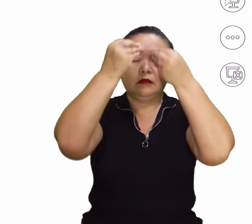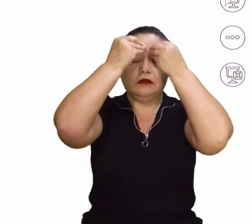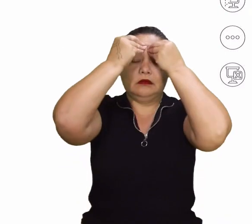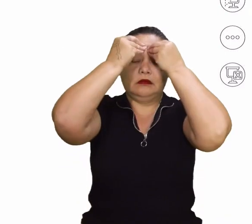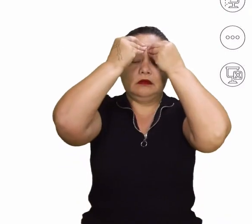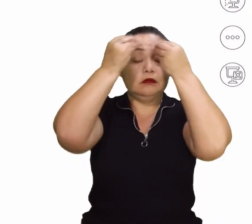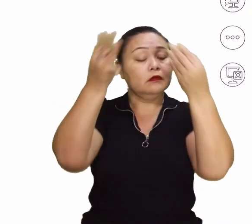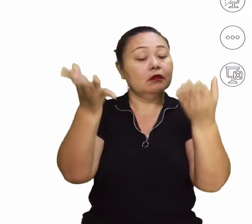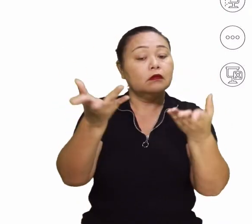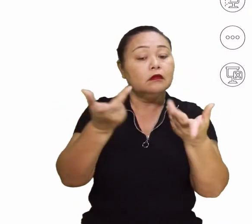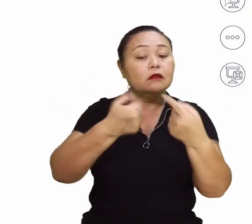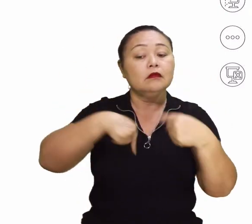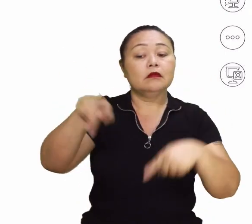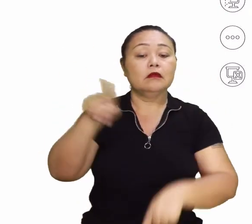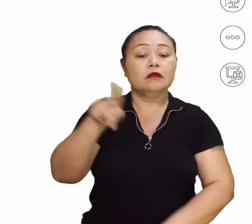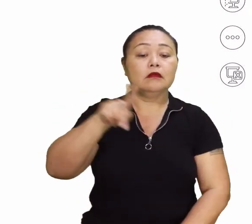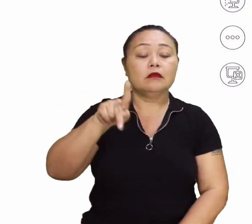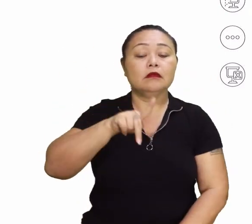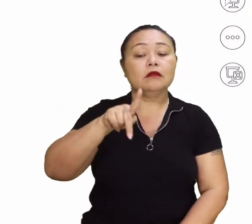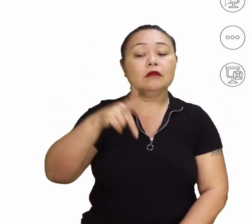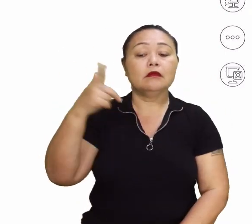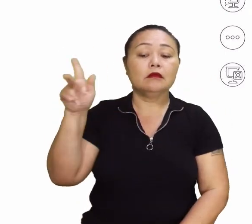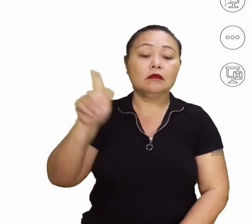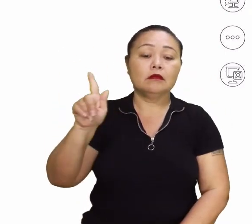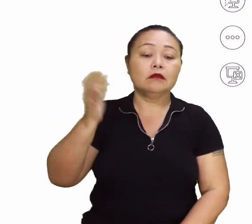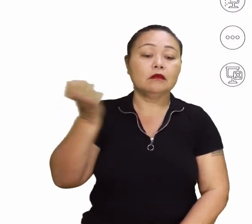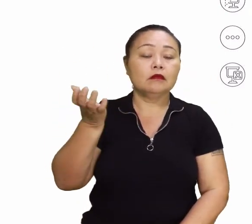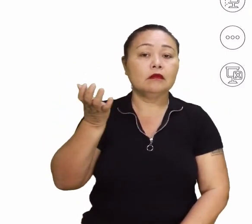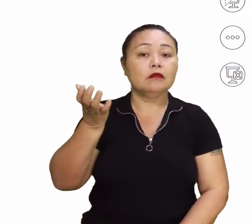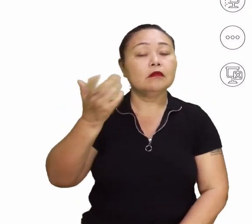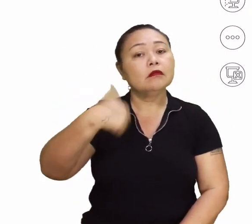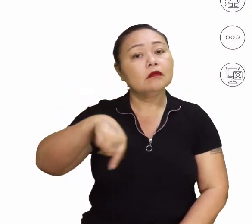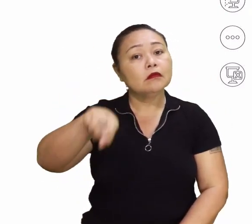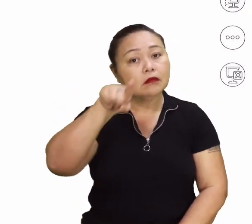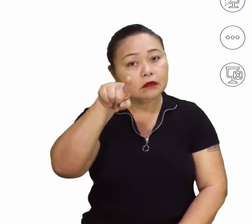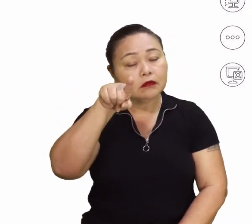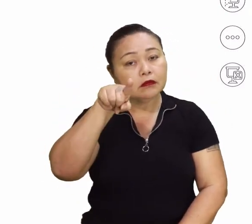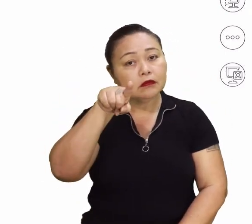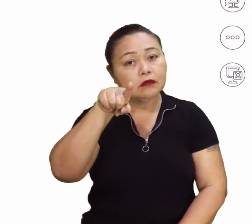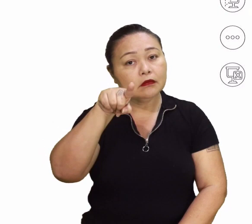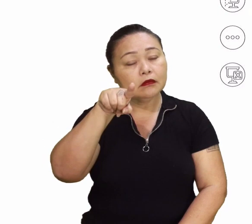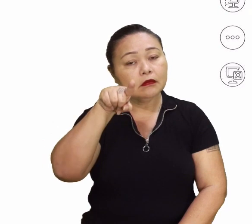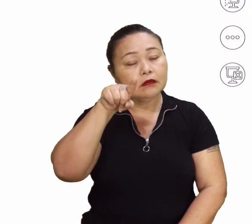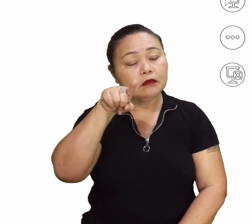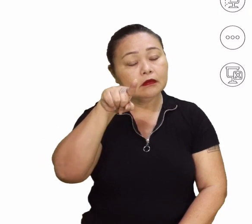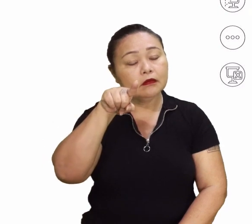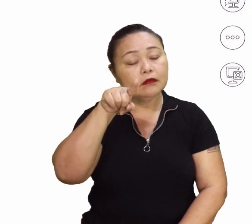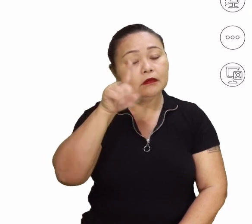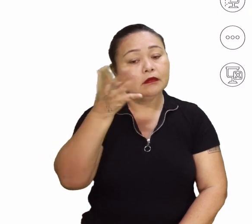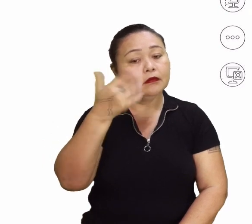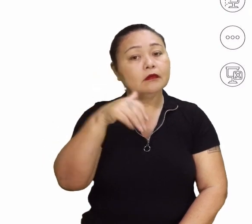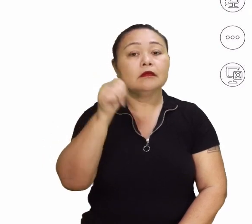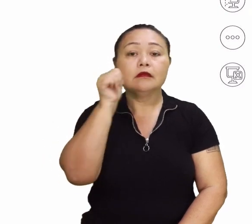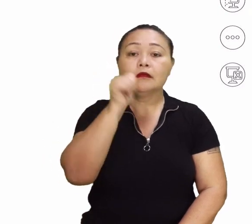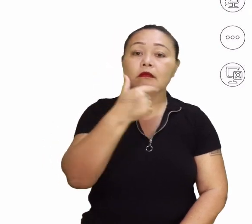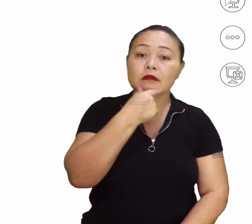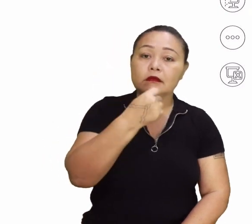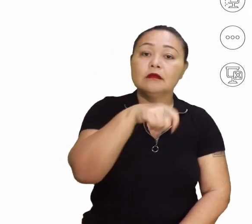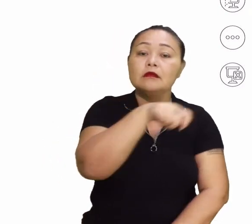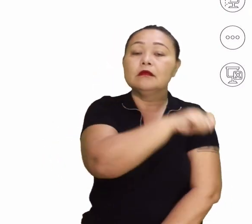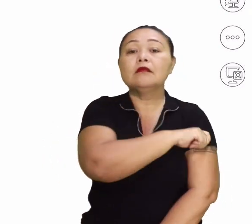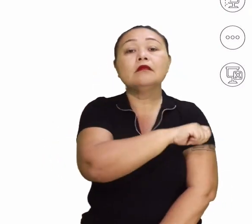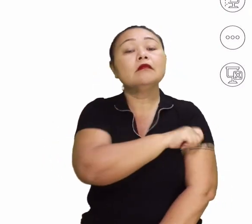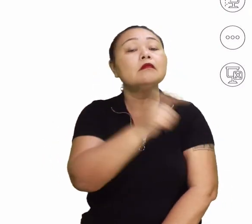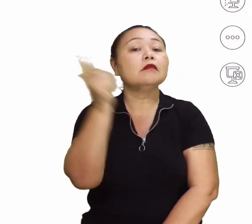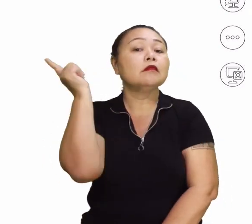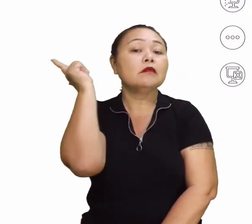A habilidade que os professores de geografia querem é que você, querido aluno, querida aluna,